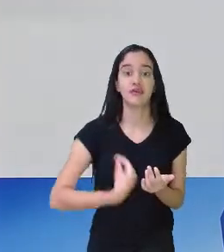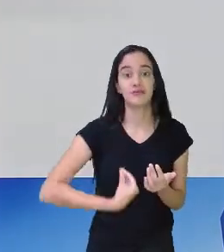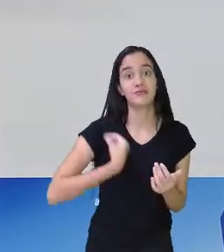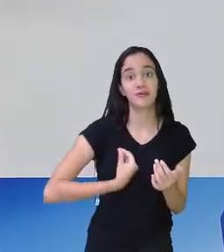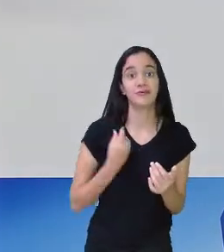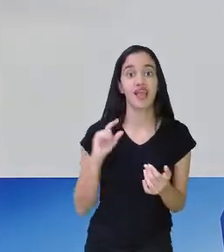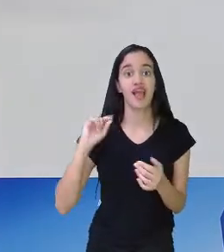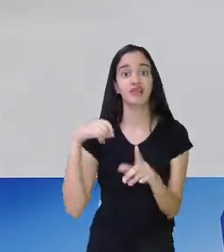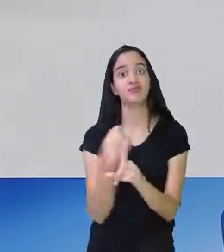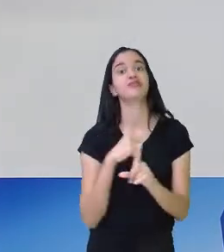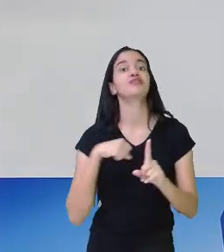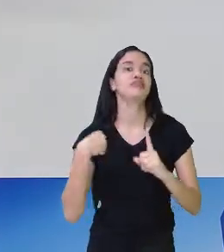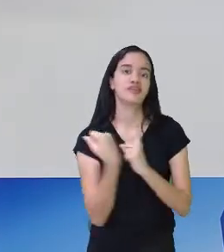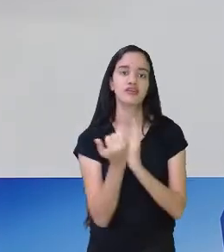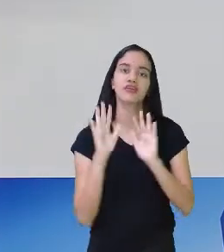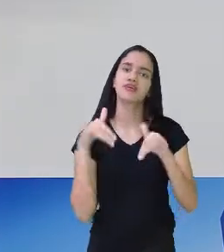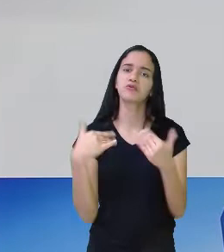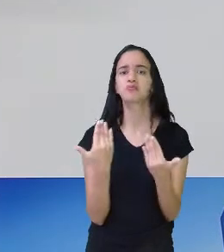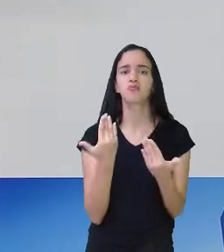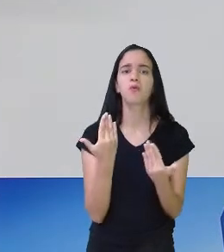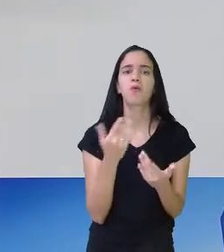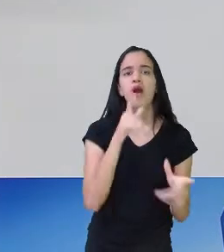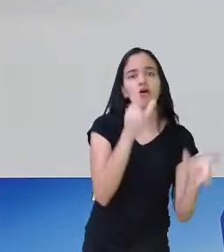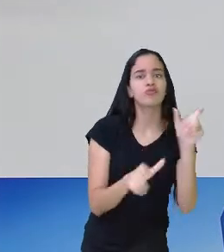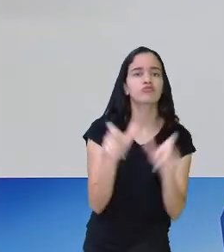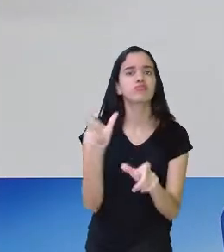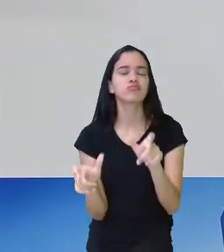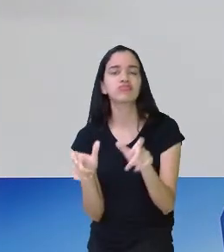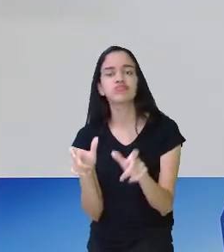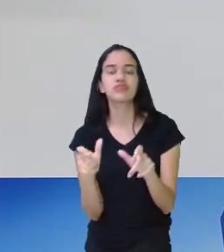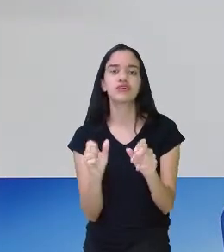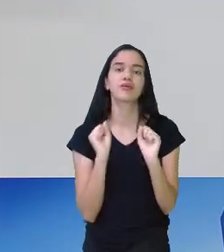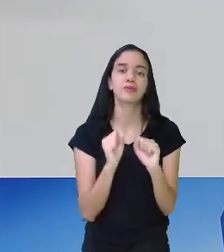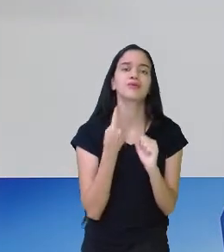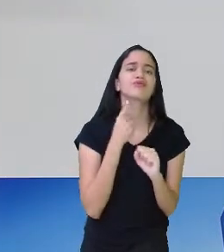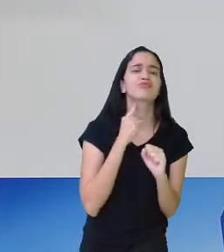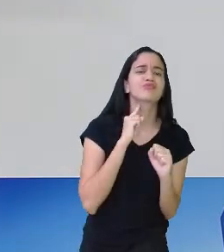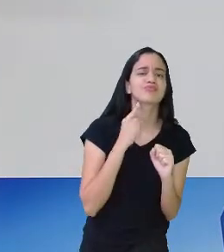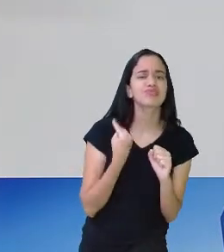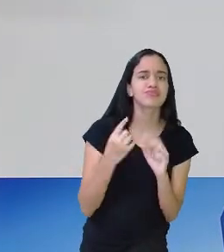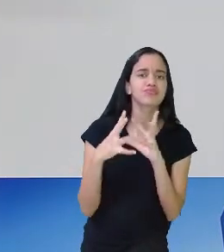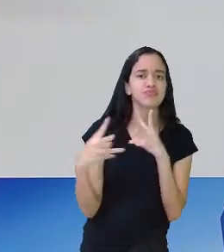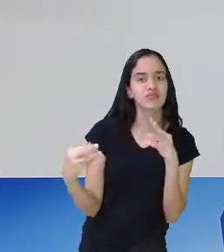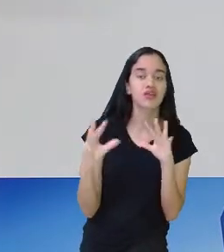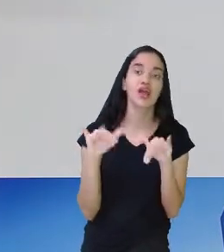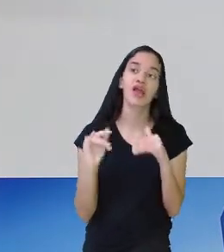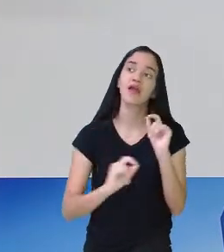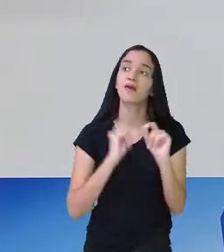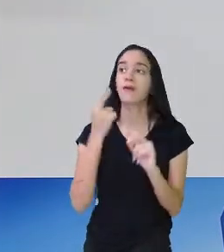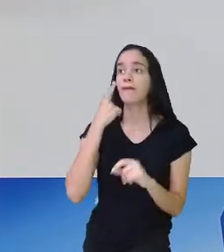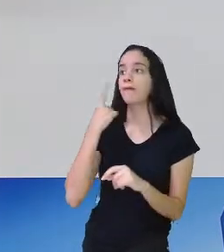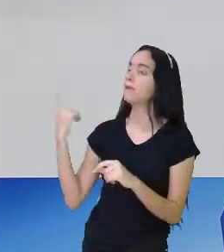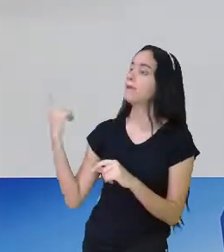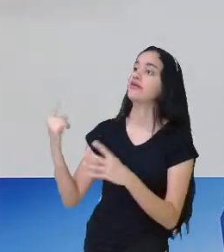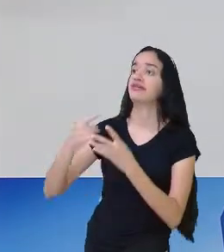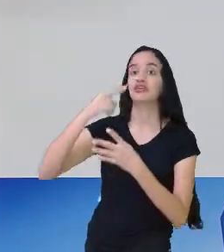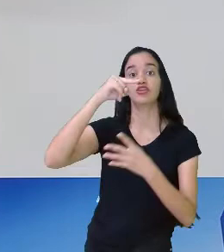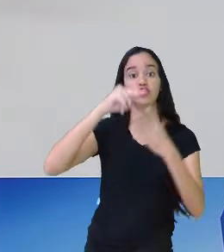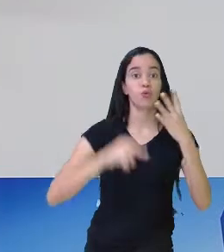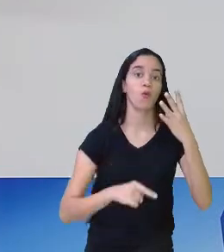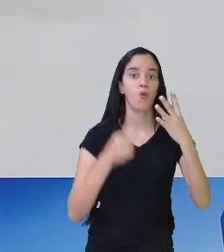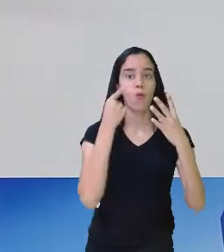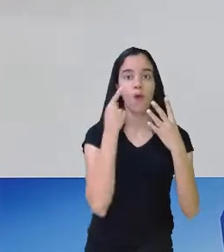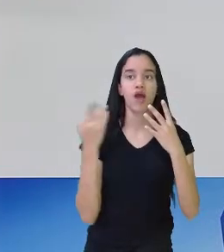na nossa sociedade. E quais são esses seres que podem entrar em processos de decomposição? São esses 4 aqui que eu estou botando